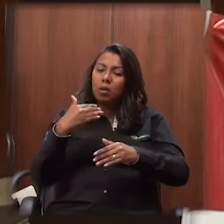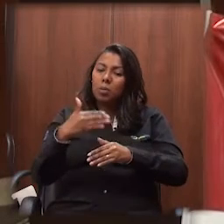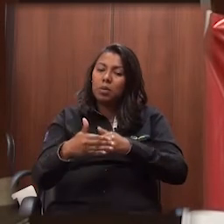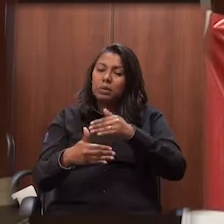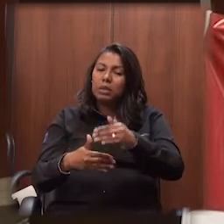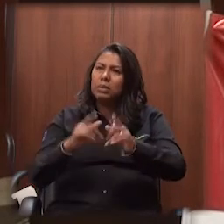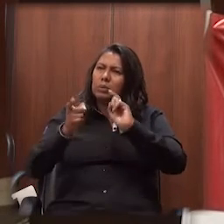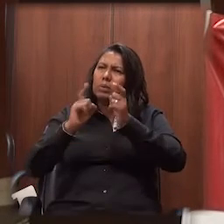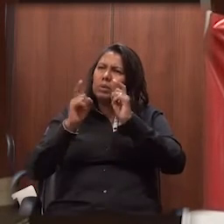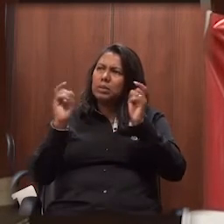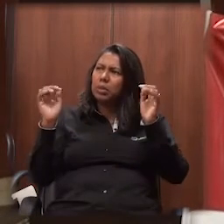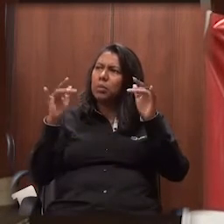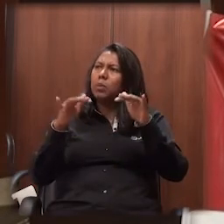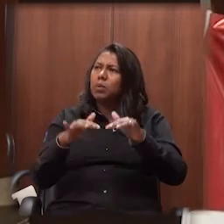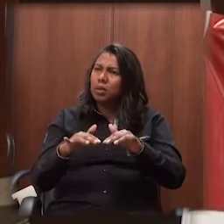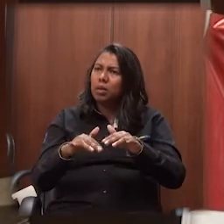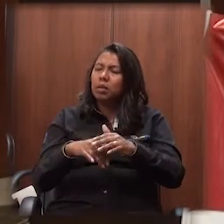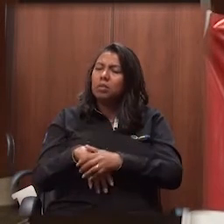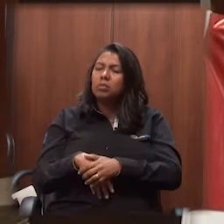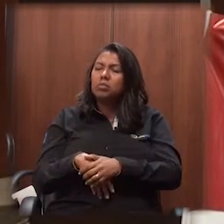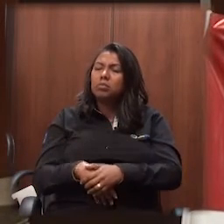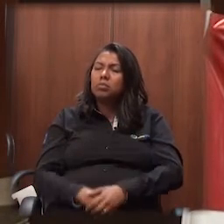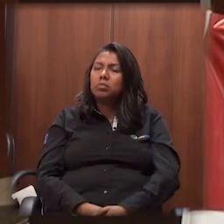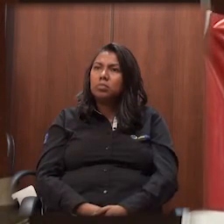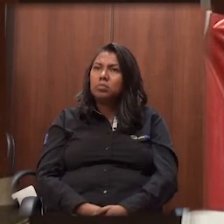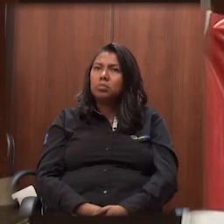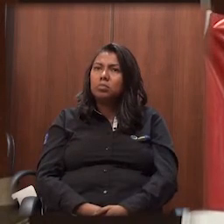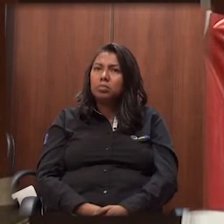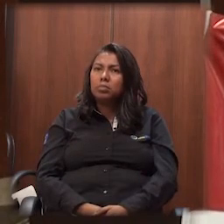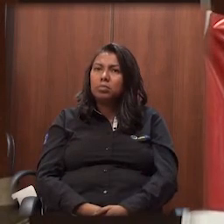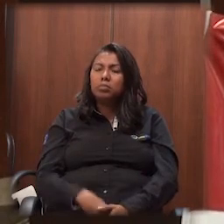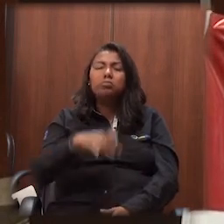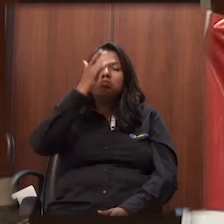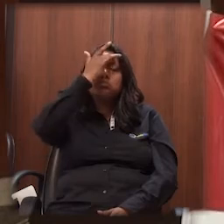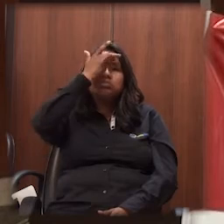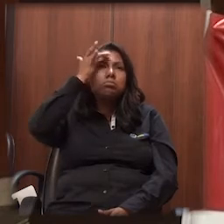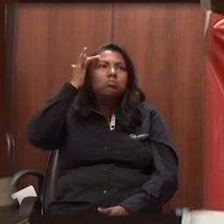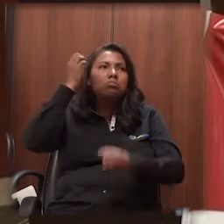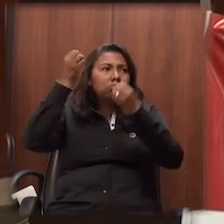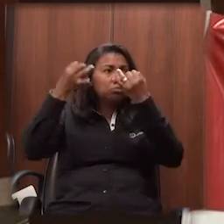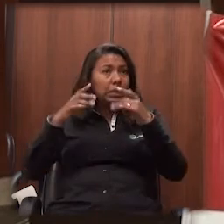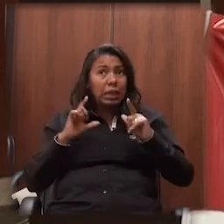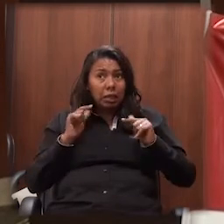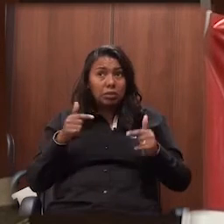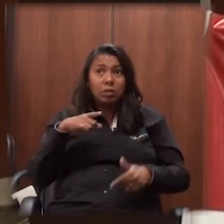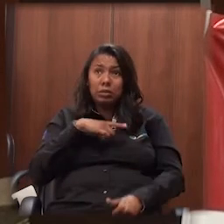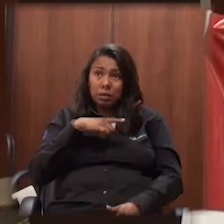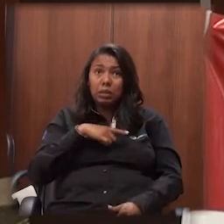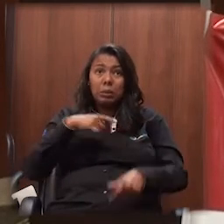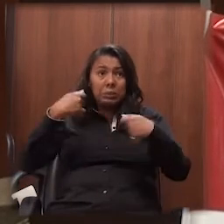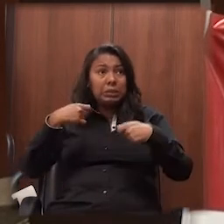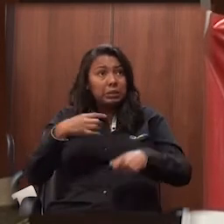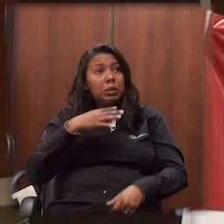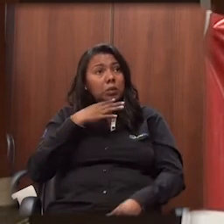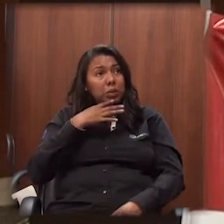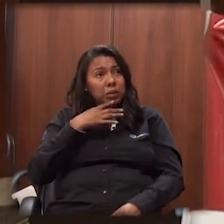das audiências públicas, nós ouvíamos nas plenárias que existiam ações, nós tínhamos que conhecer.